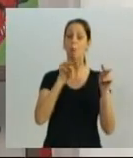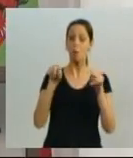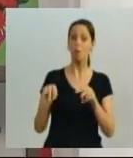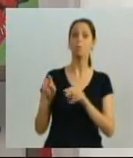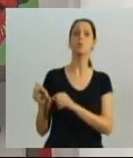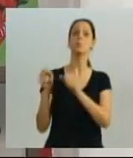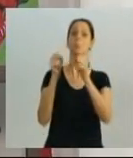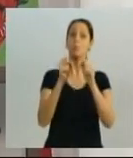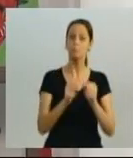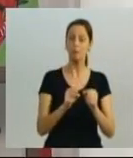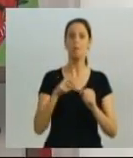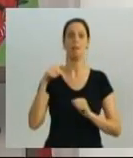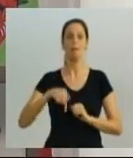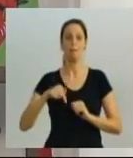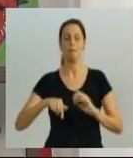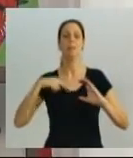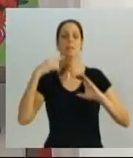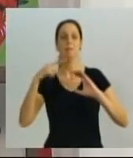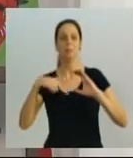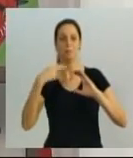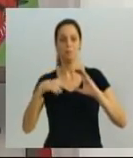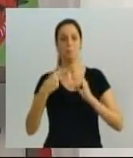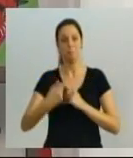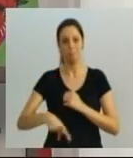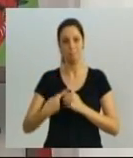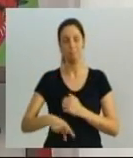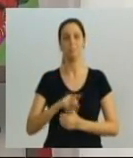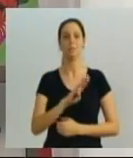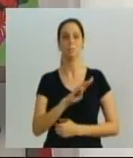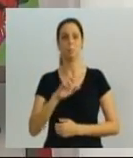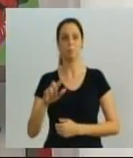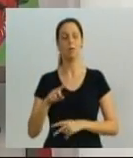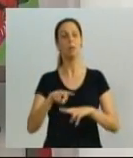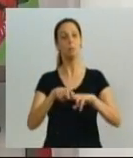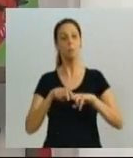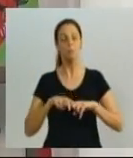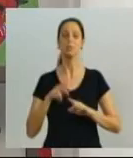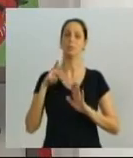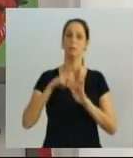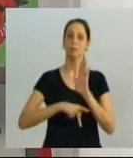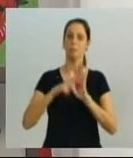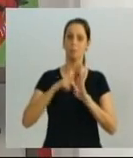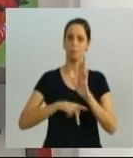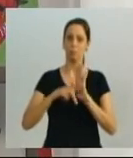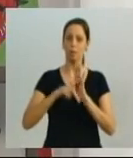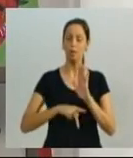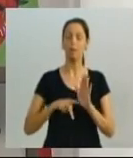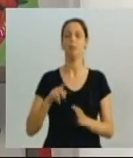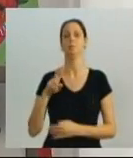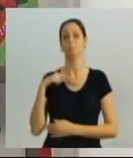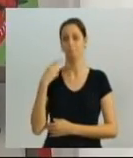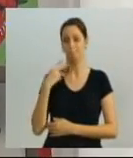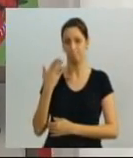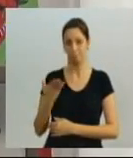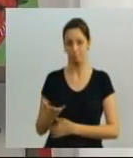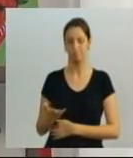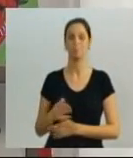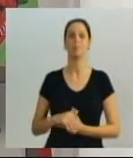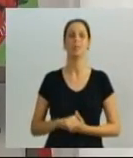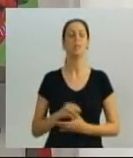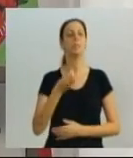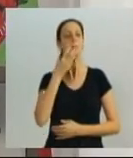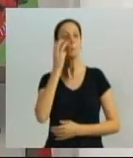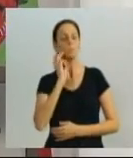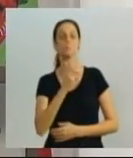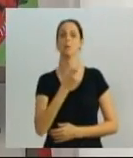poder legislativo aqui da nossa cidade? Por isso, esse projeto, vereador, tanto o senhor como o